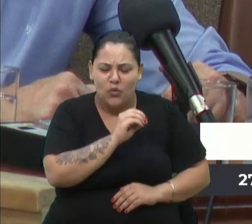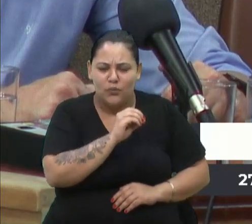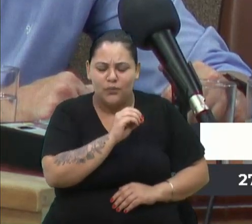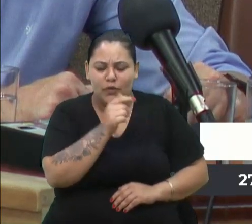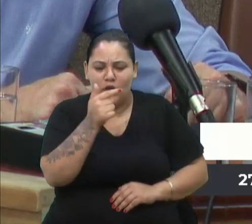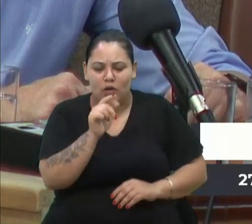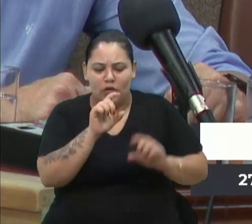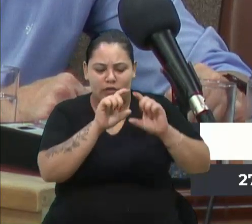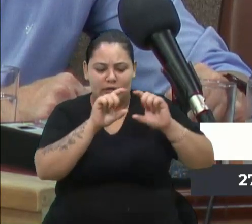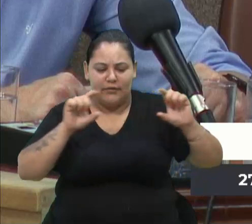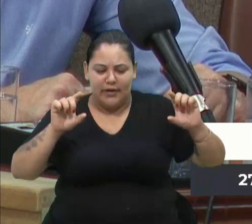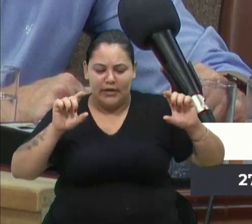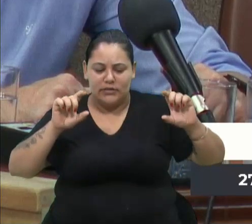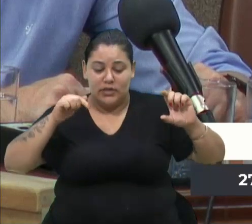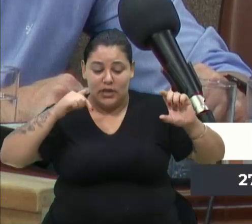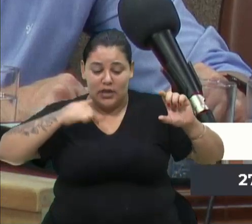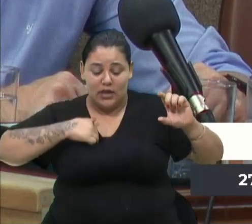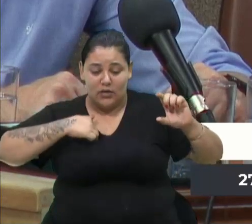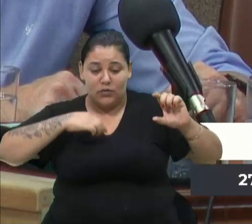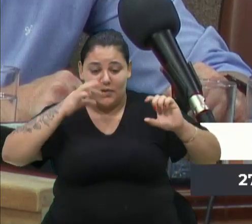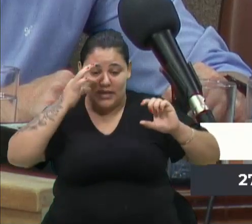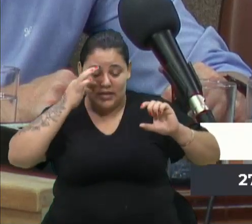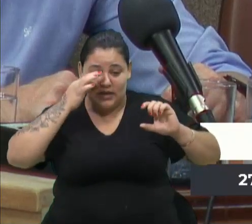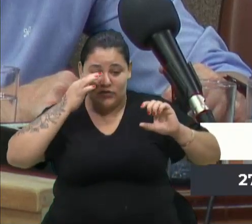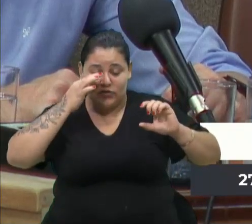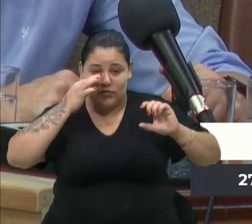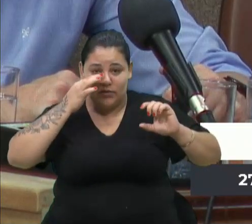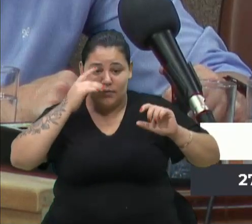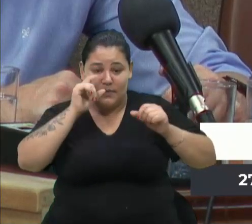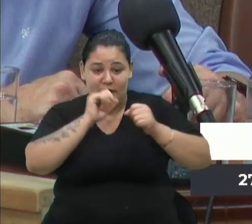eu estou aqui para me vingar dessa gente.